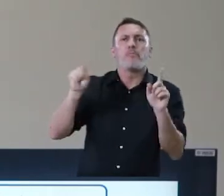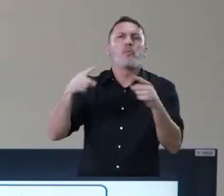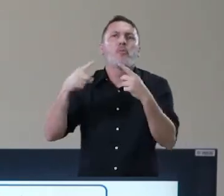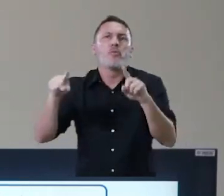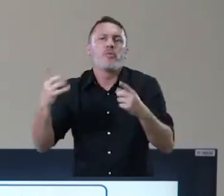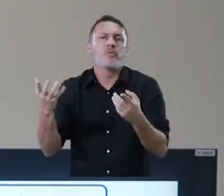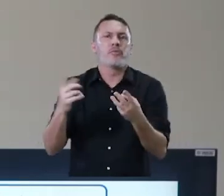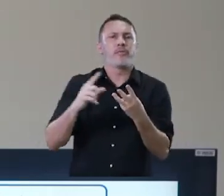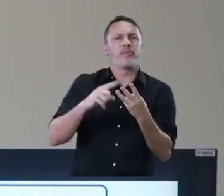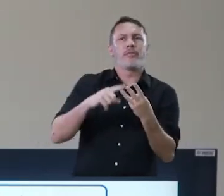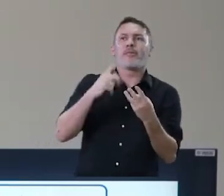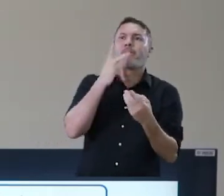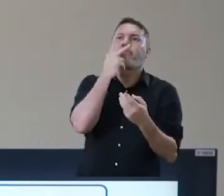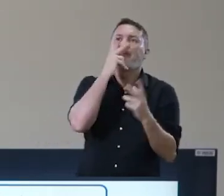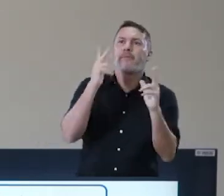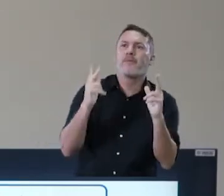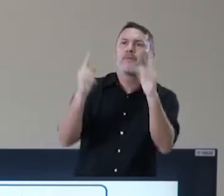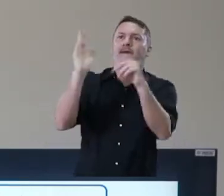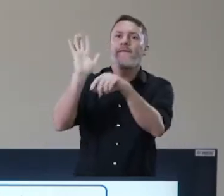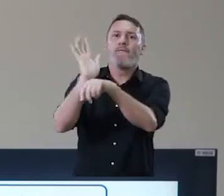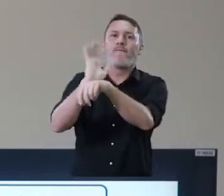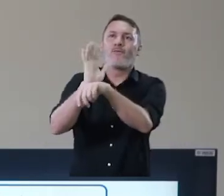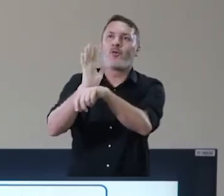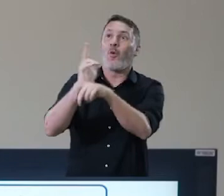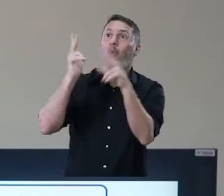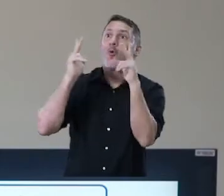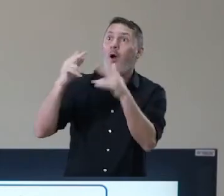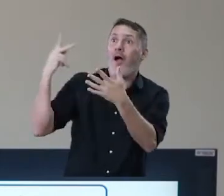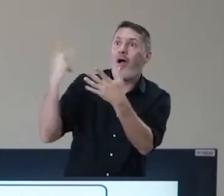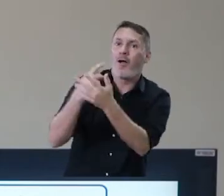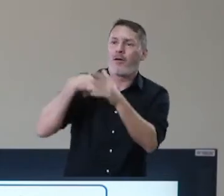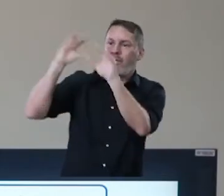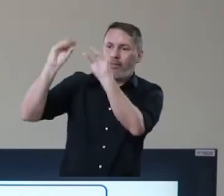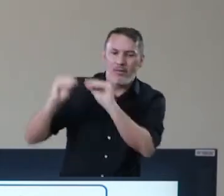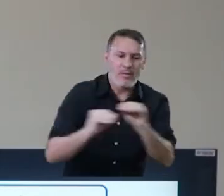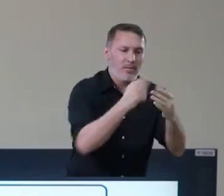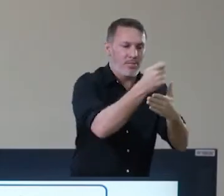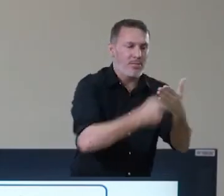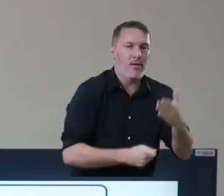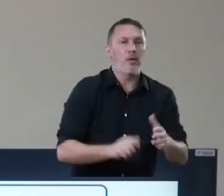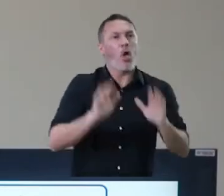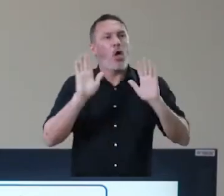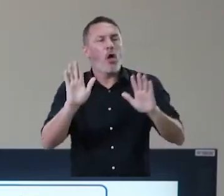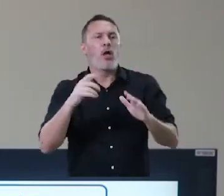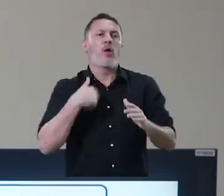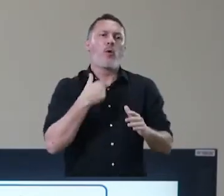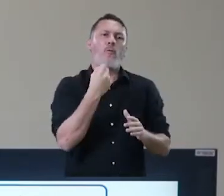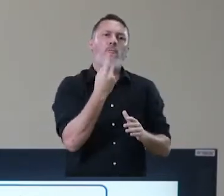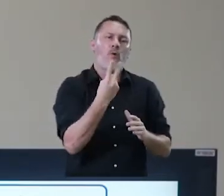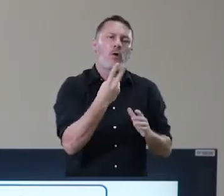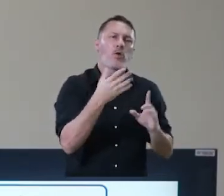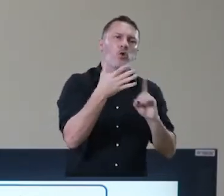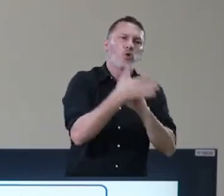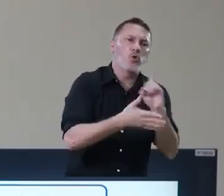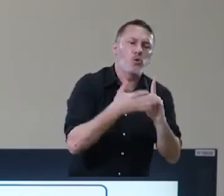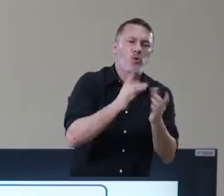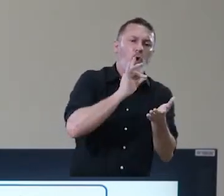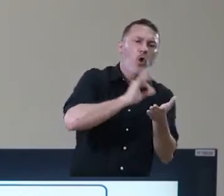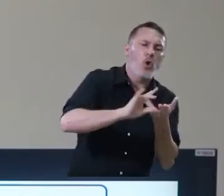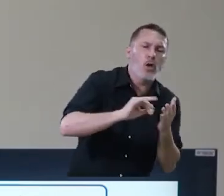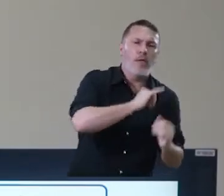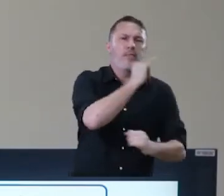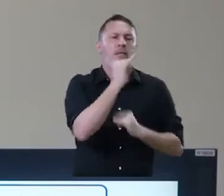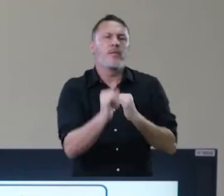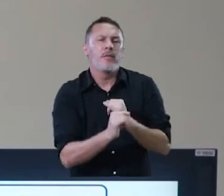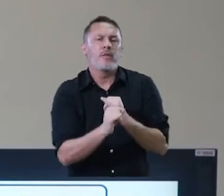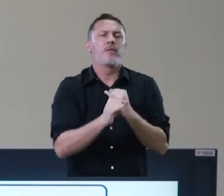determinada música ou a cena de um filme e joga no seu texto. Ou seja, olha, eu vou falar sobre discurso de ódio na internet.